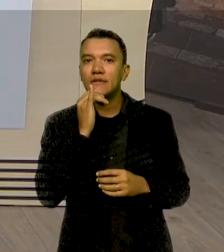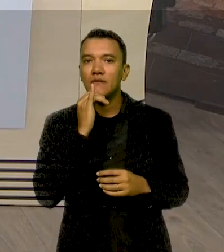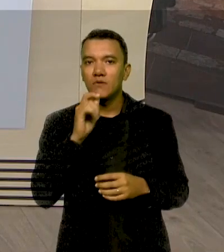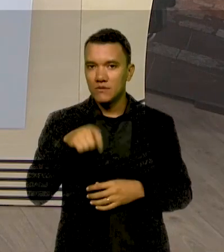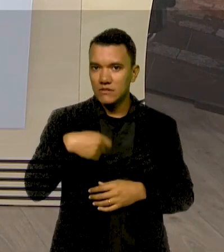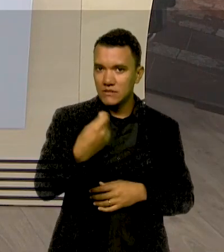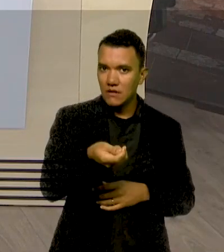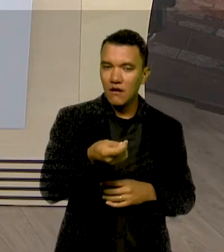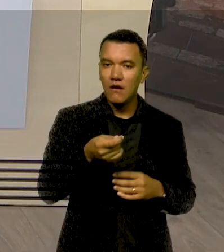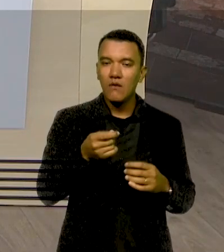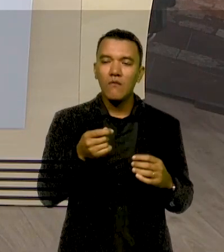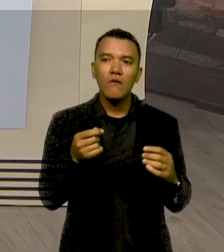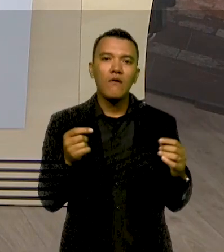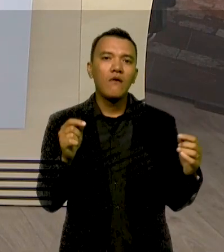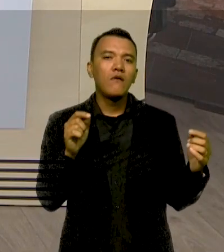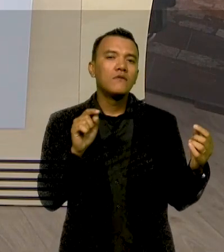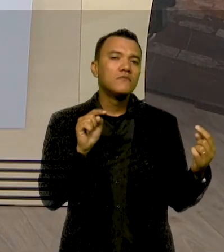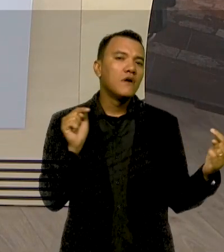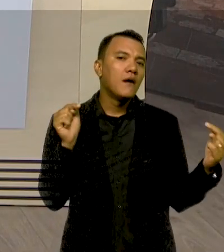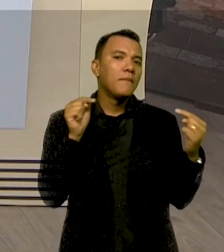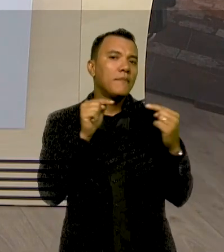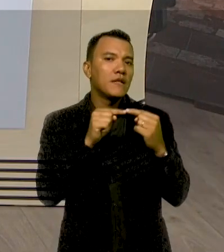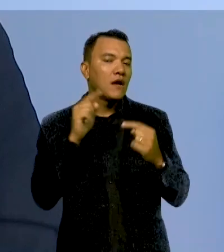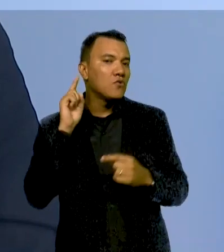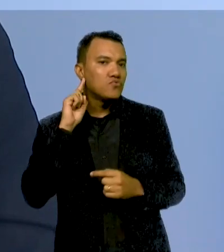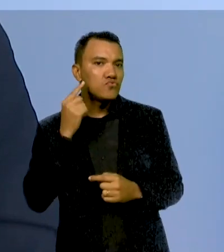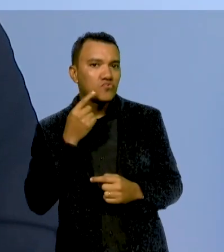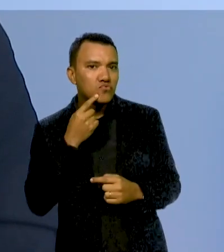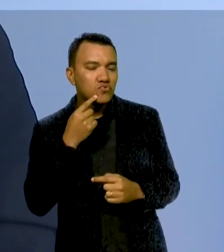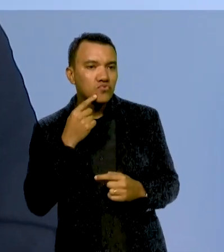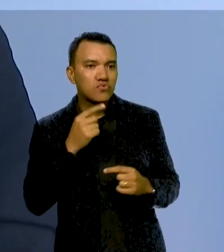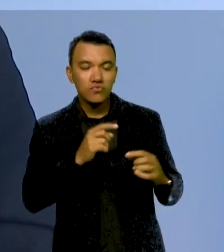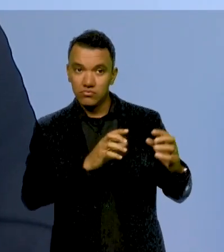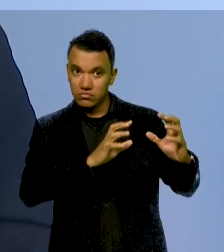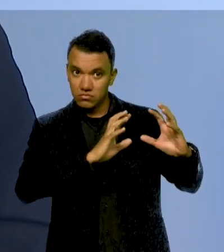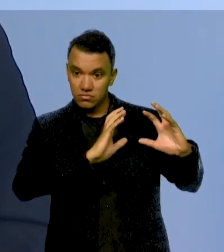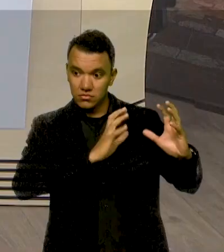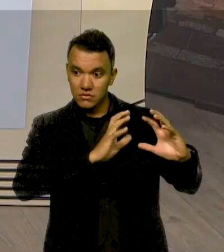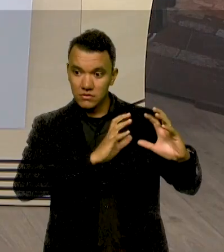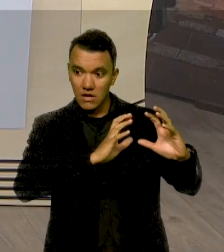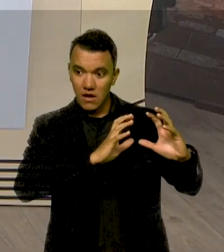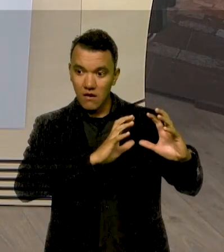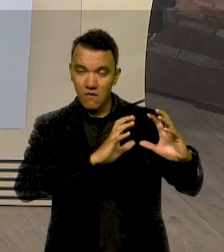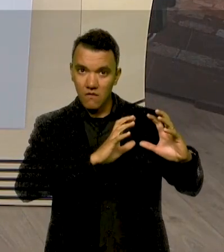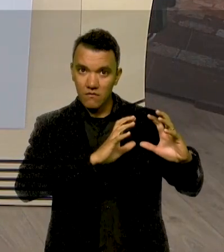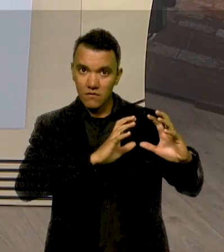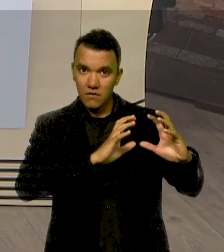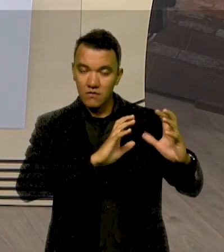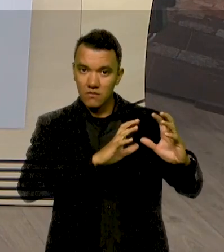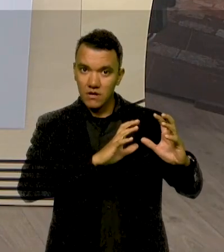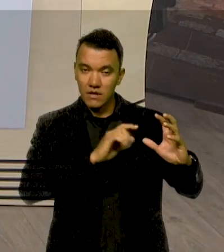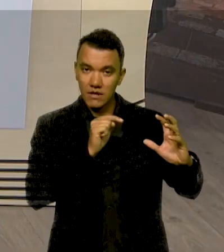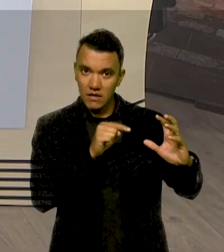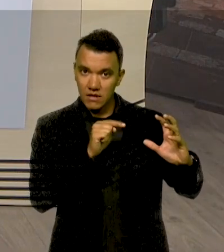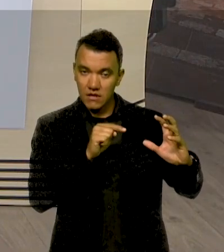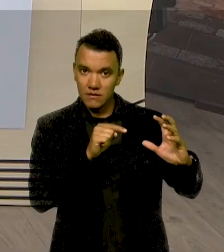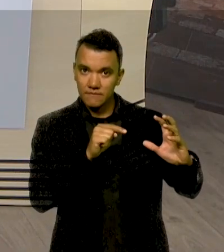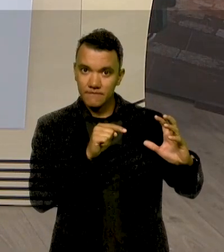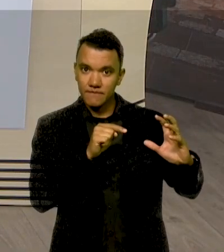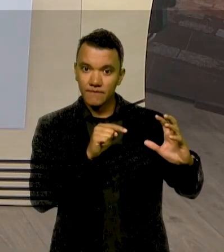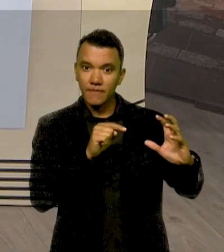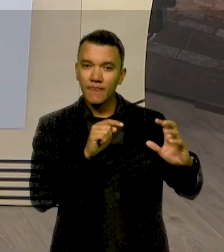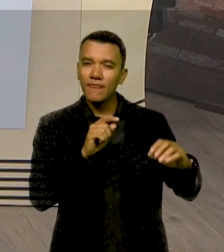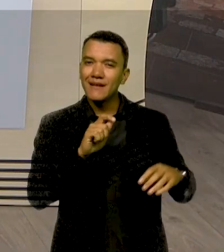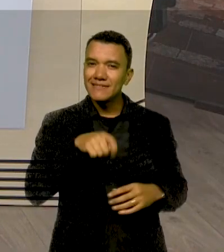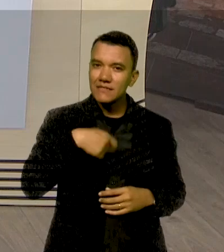uma adequação melhor para a pessoa surda quando faz este símbolo como você fez aqui e com esse